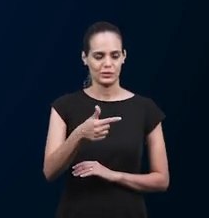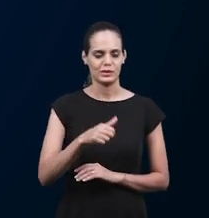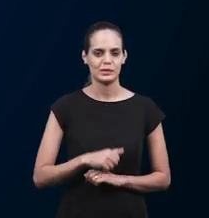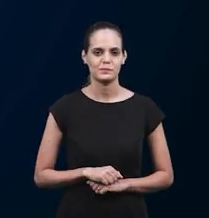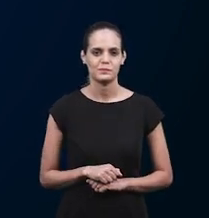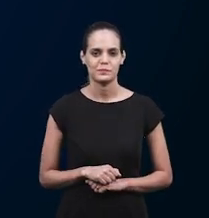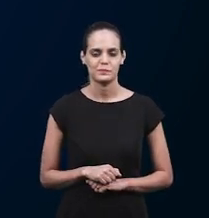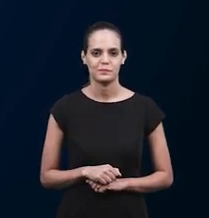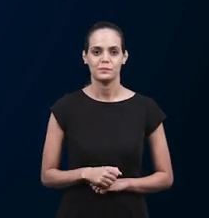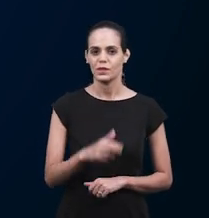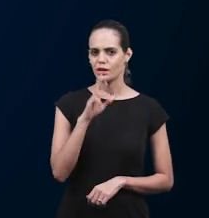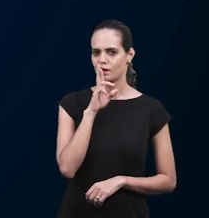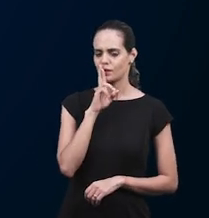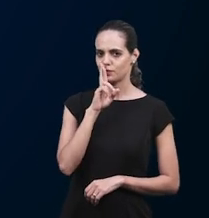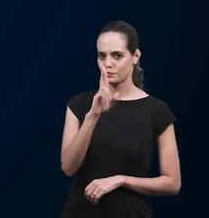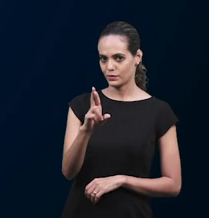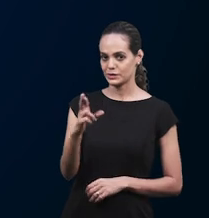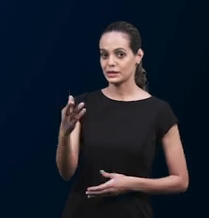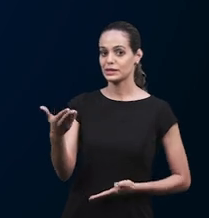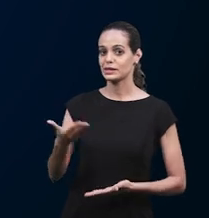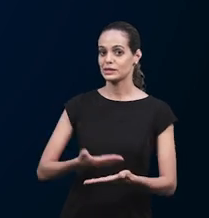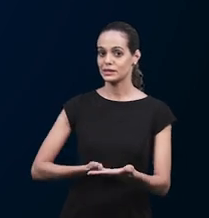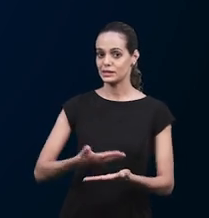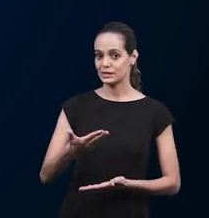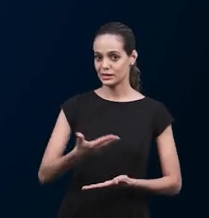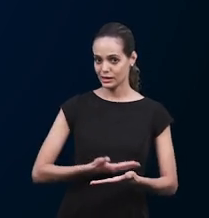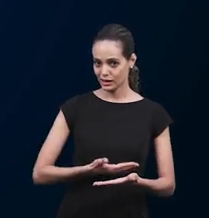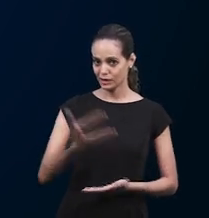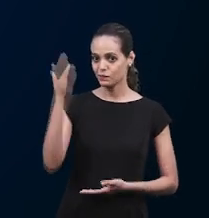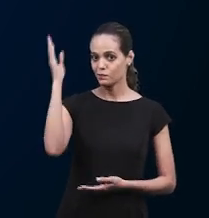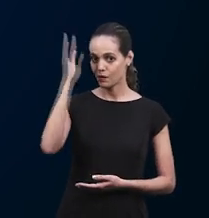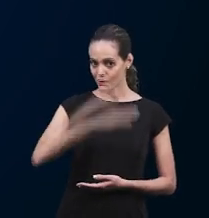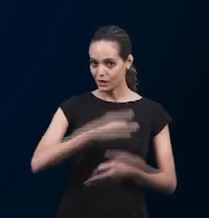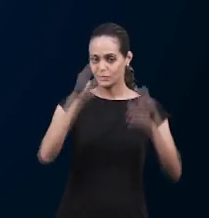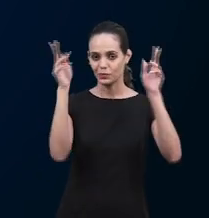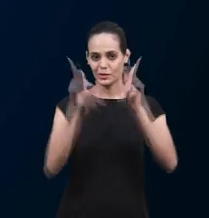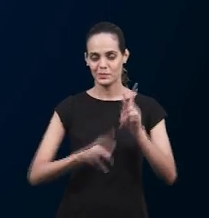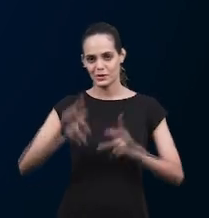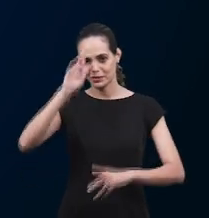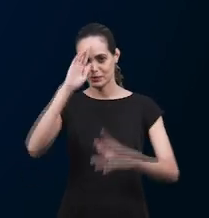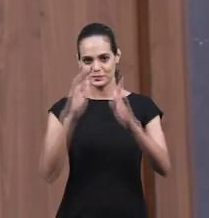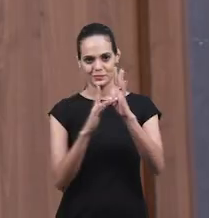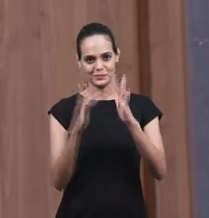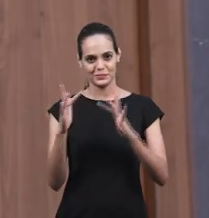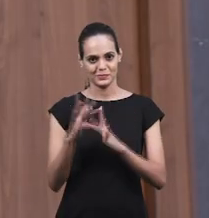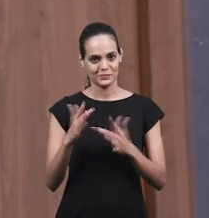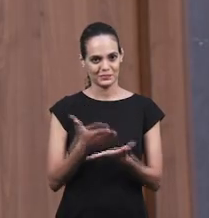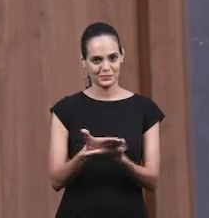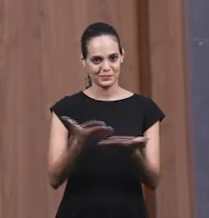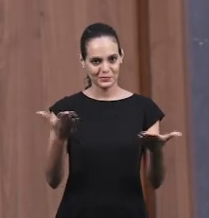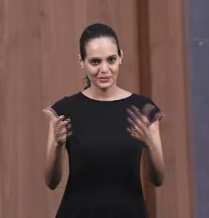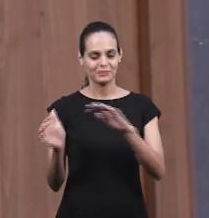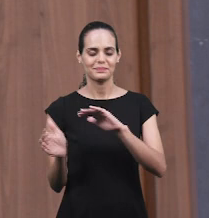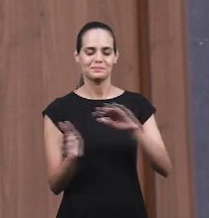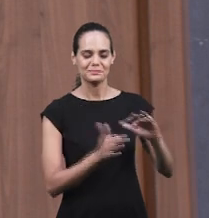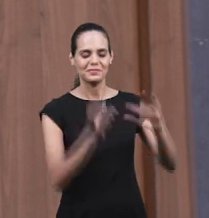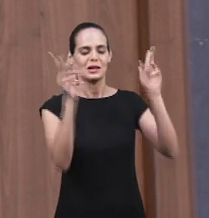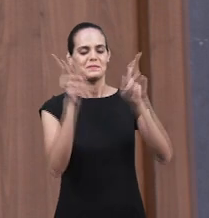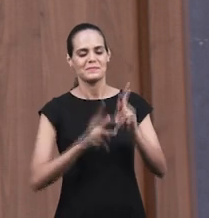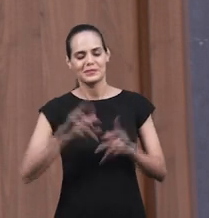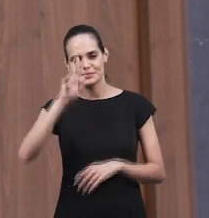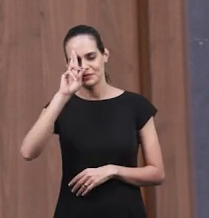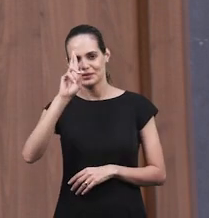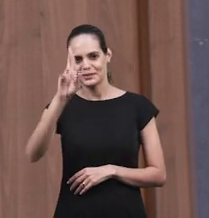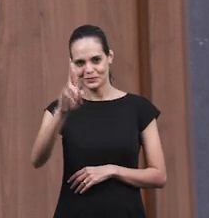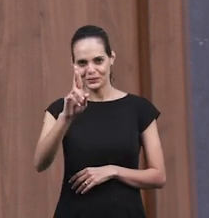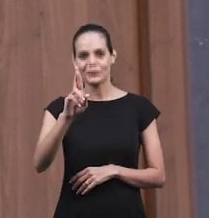versículo 32. Resposta: servo malvado. A paz do Senhor, irmãos. Amém, Késia. A paz do Senhor